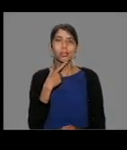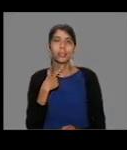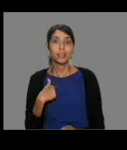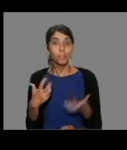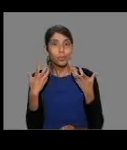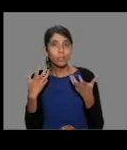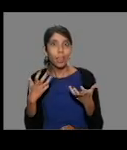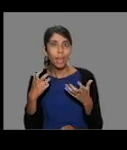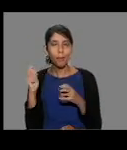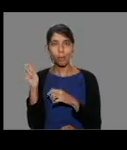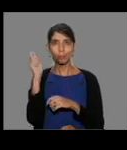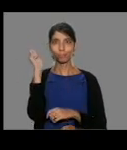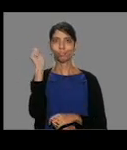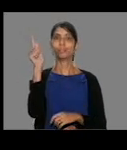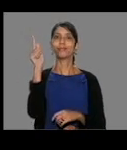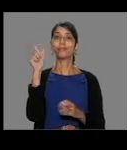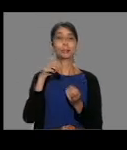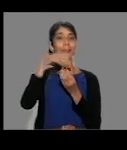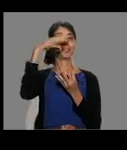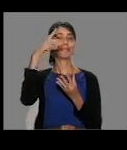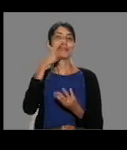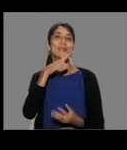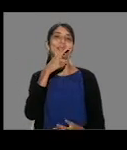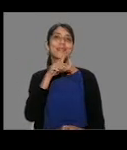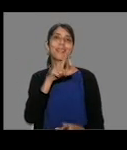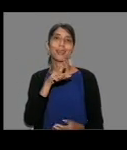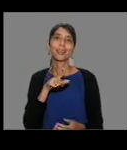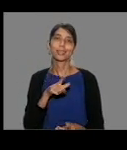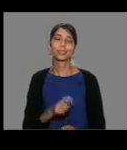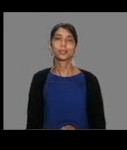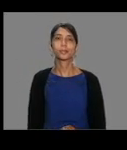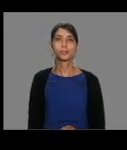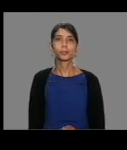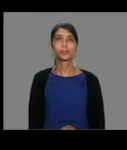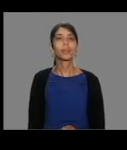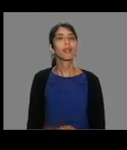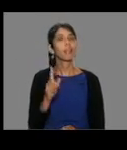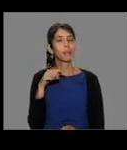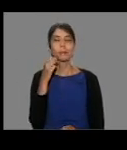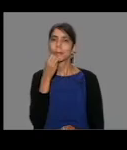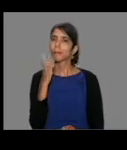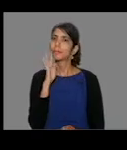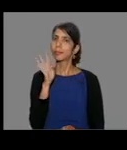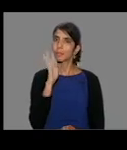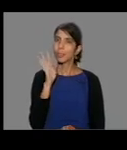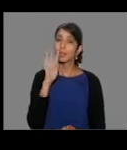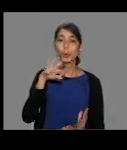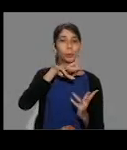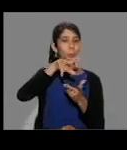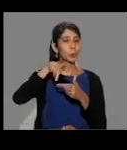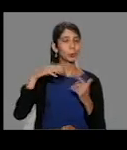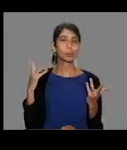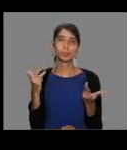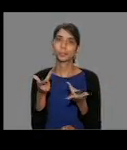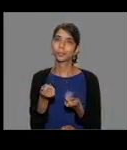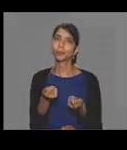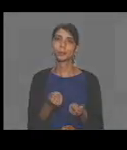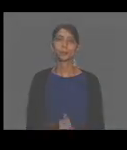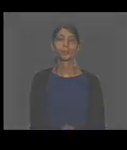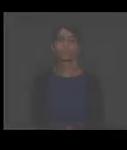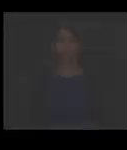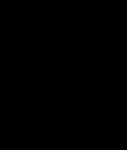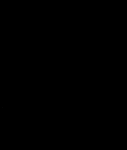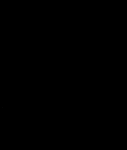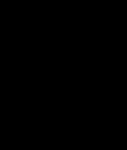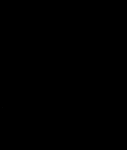aquela coisa, balança a varinha e aparece na hora para você. Isso seria muito legal, o mundo seria maravilhoso.